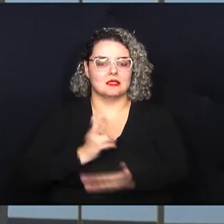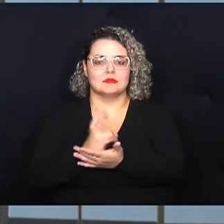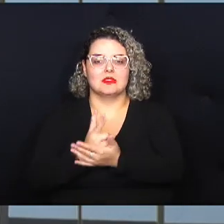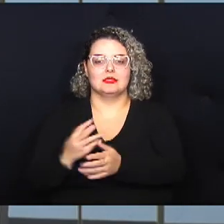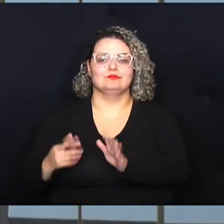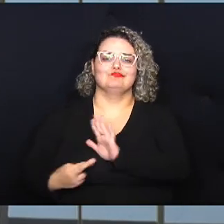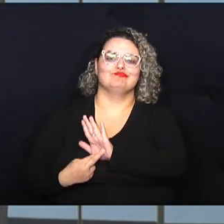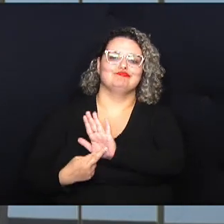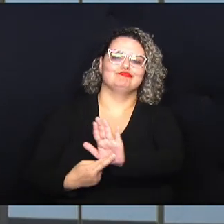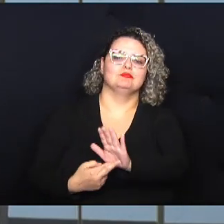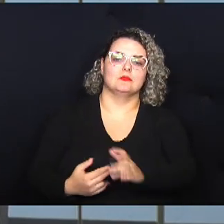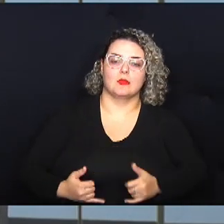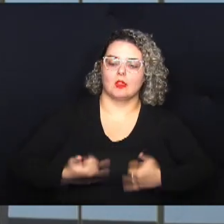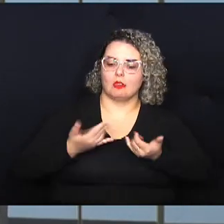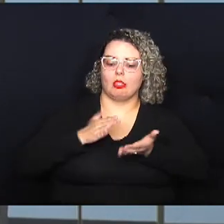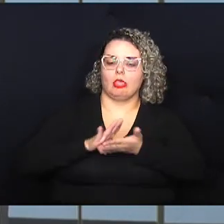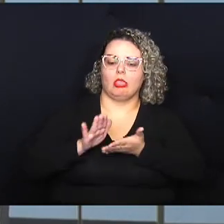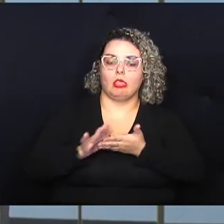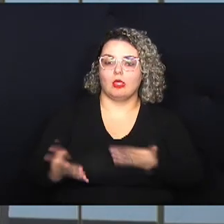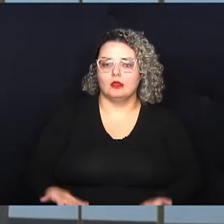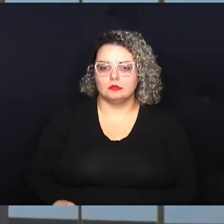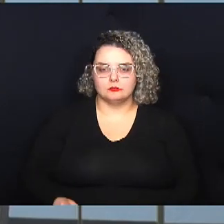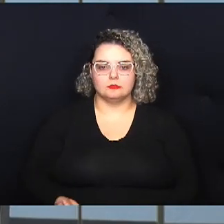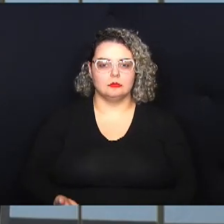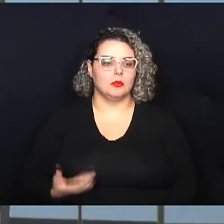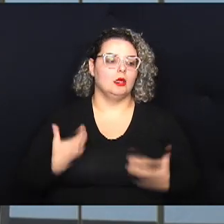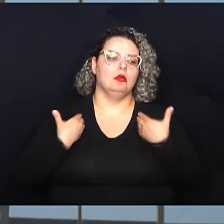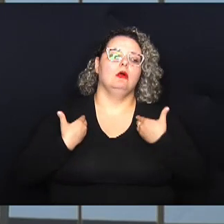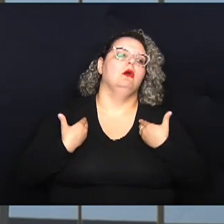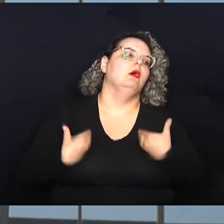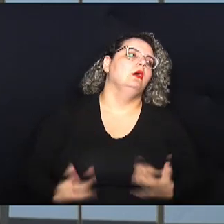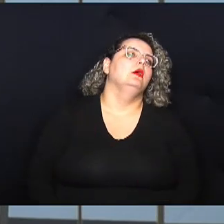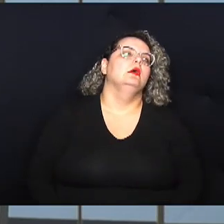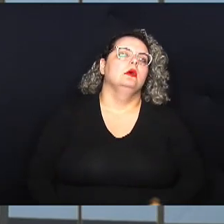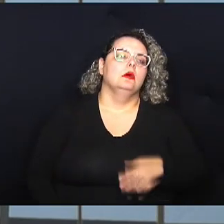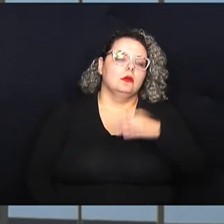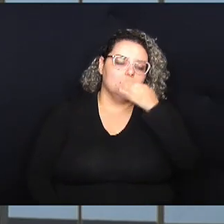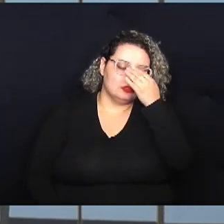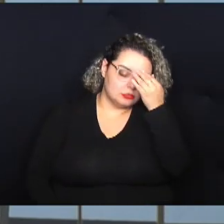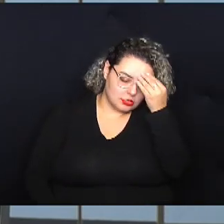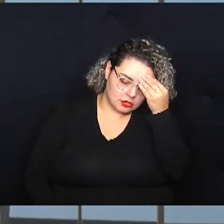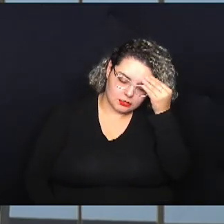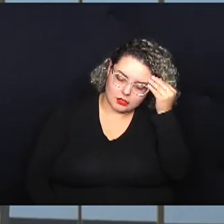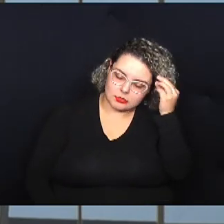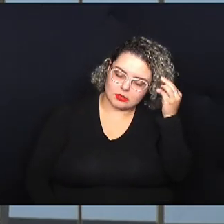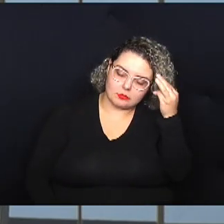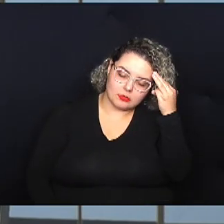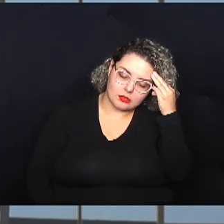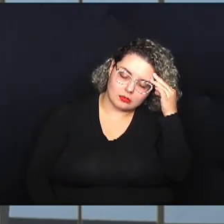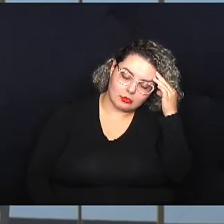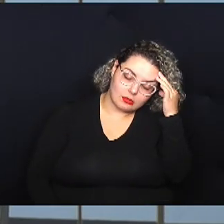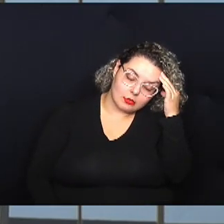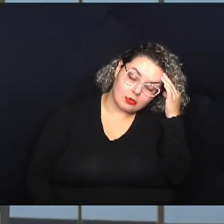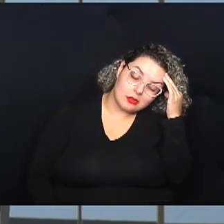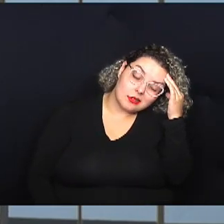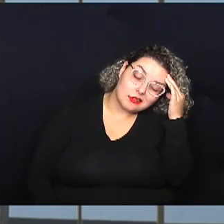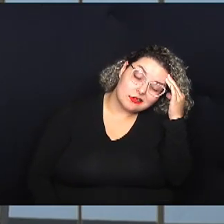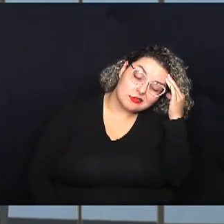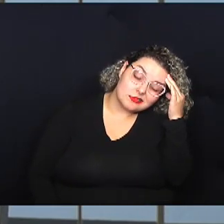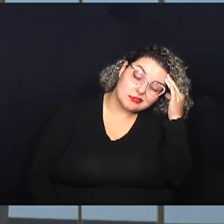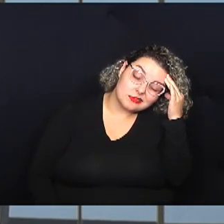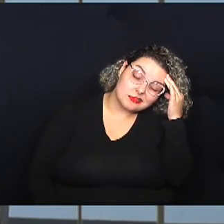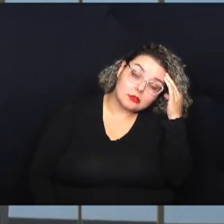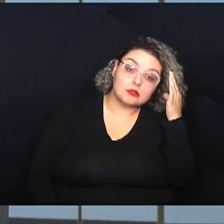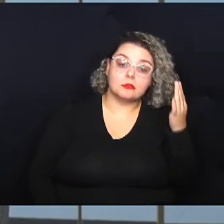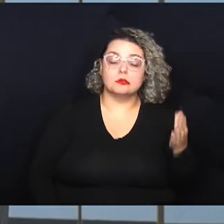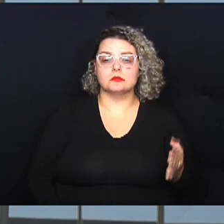ela gasta muita energia. Essa pessoa está sempre cansada, ela está sempre exausta, a mente dela está sempre cansada, entendeu? É como se ela ficasse